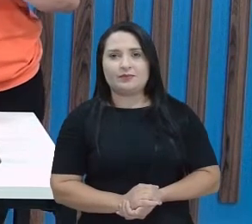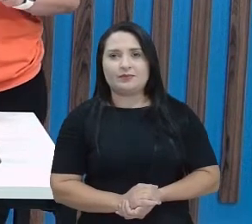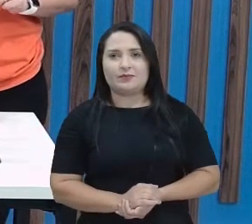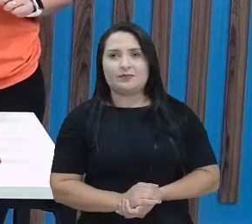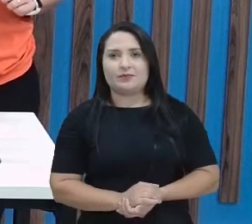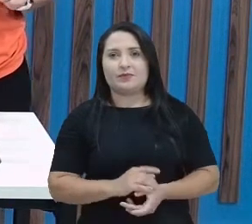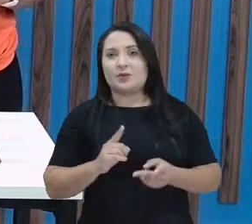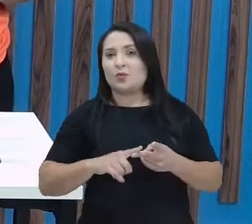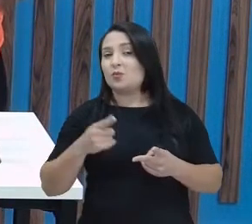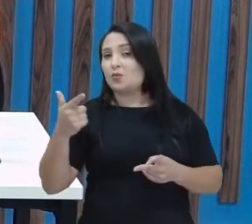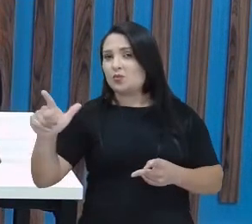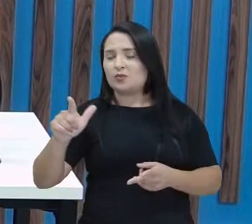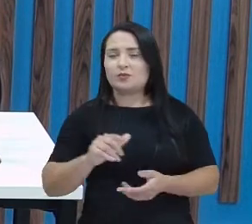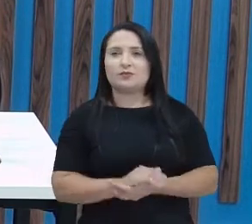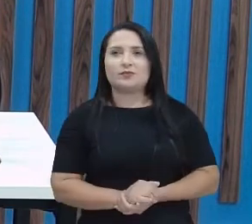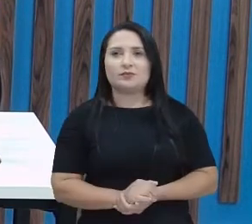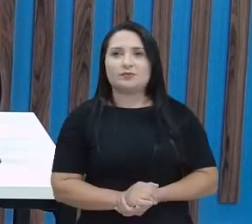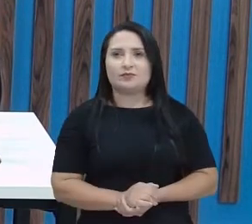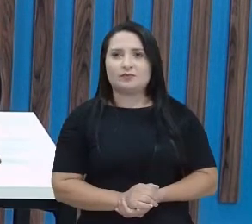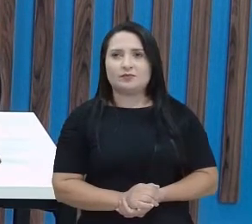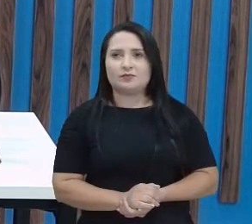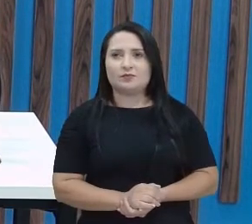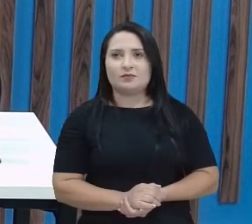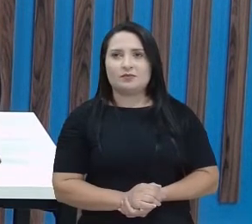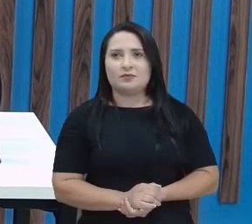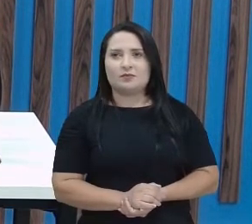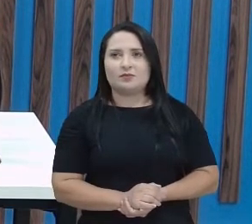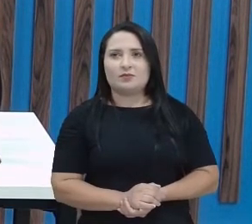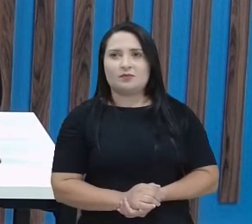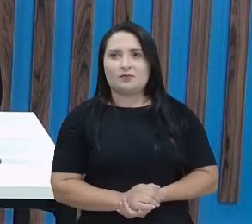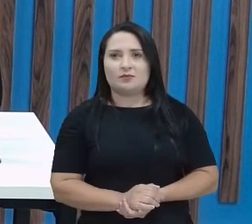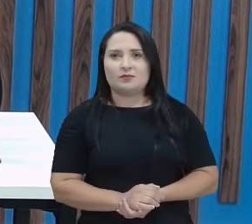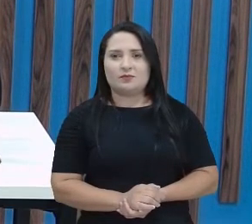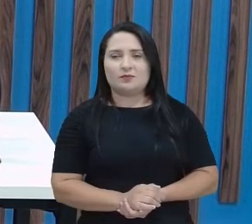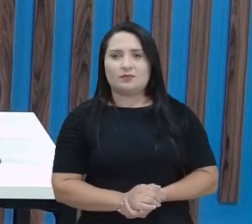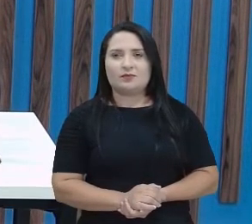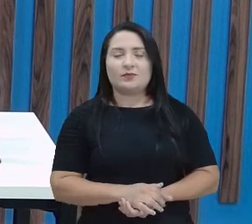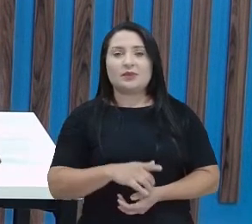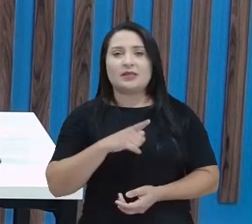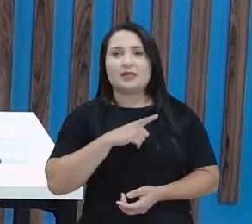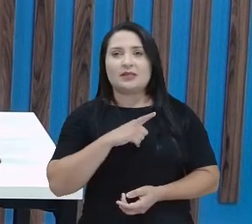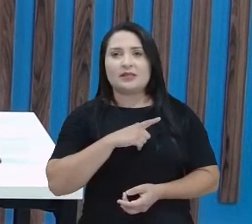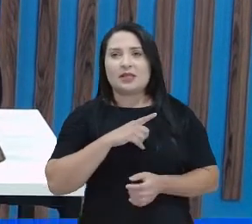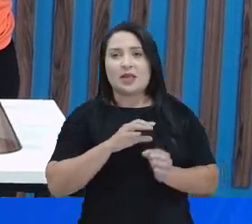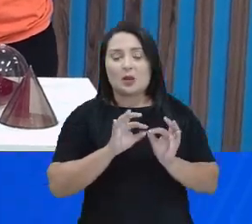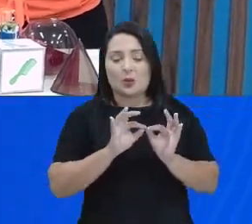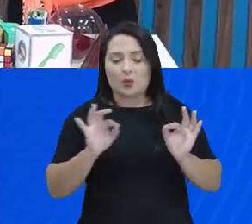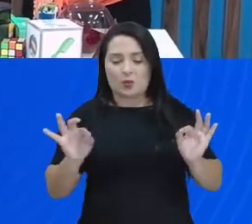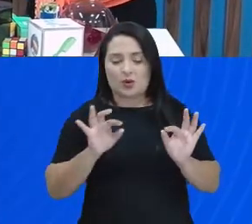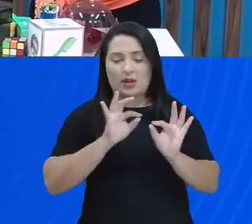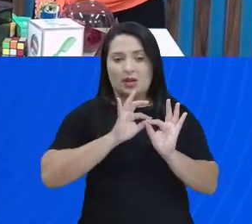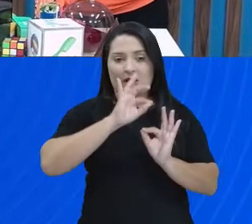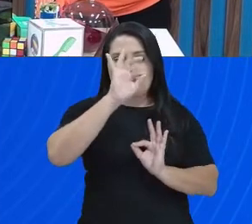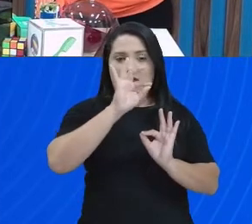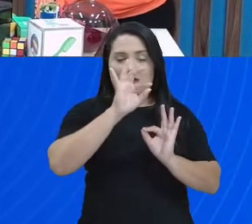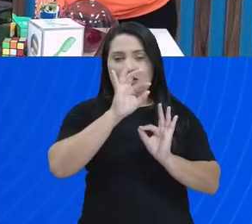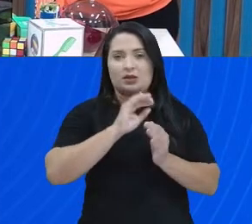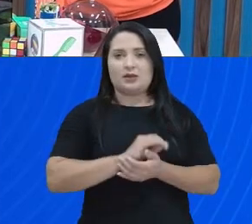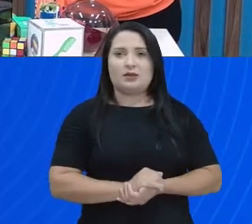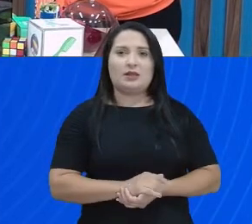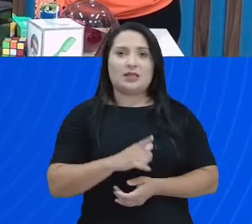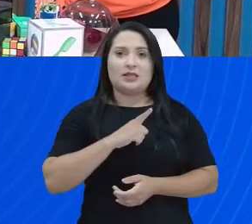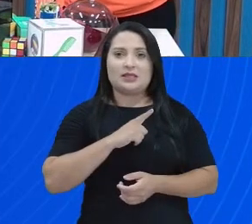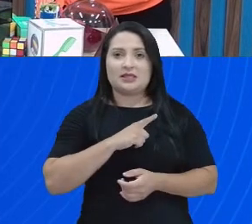para mais um. Sou formado por linhas retas e tenho